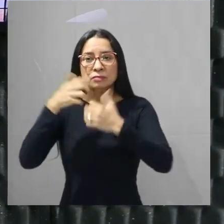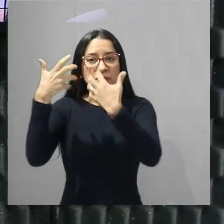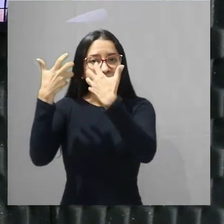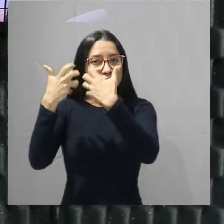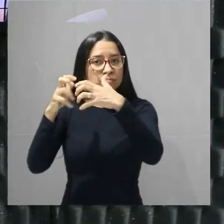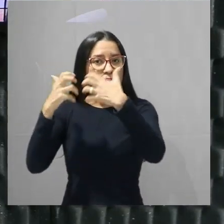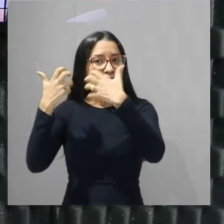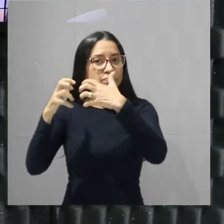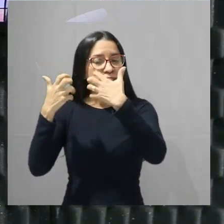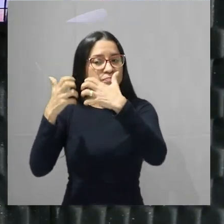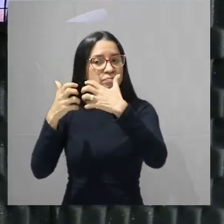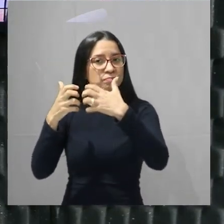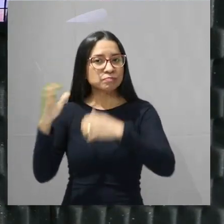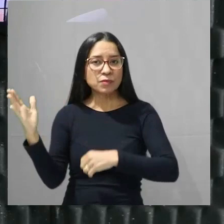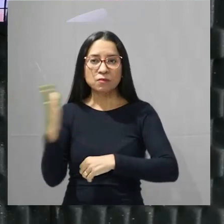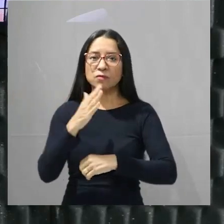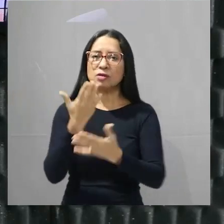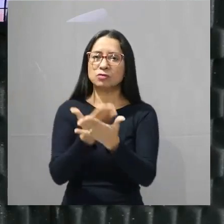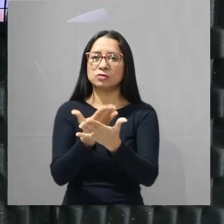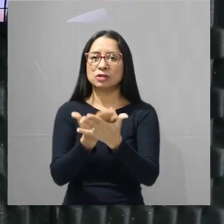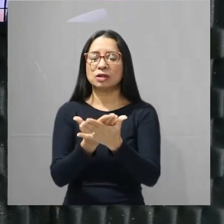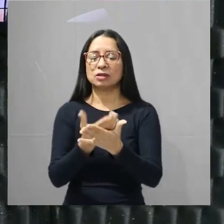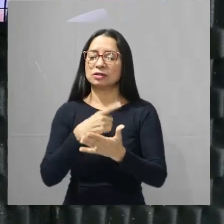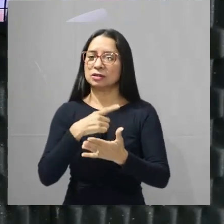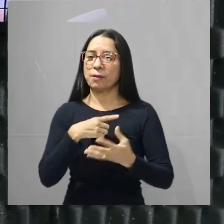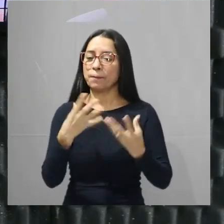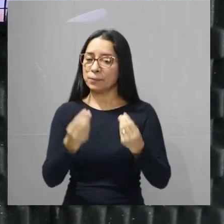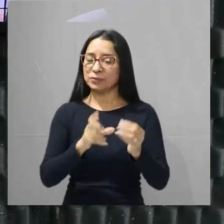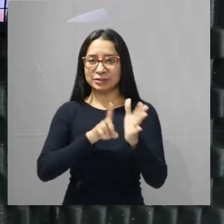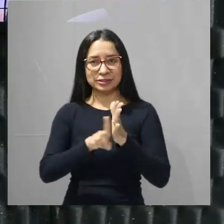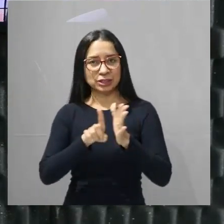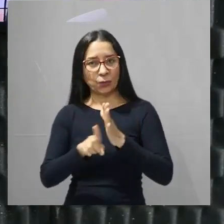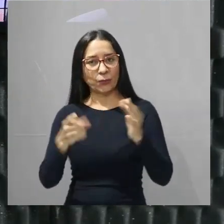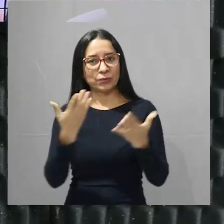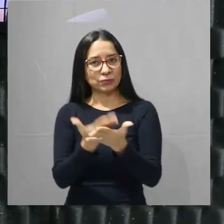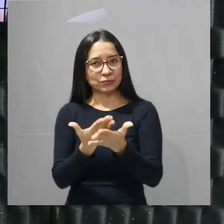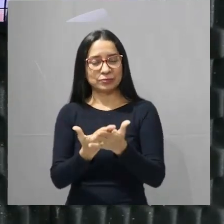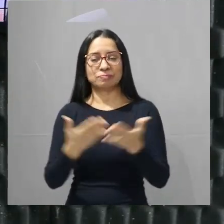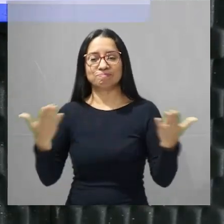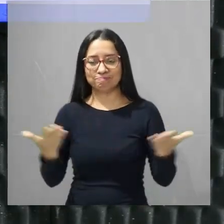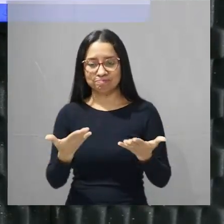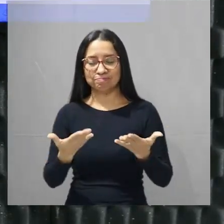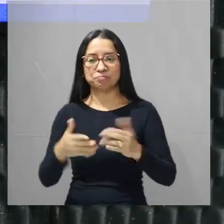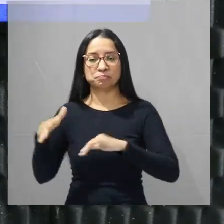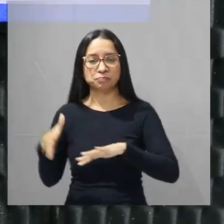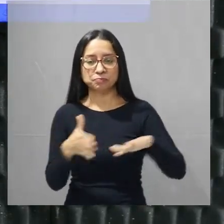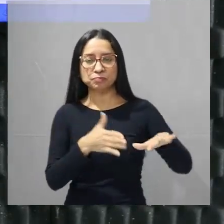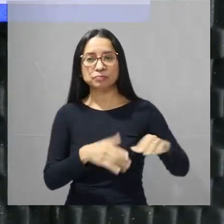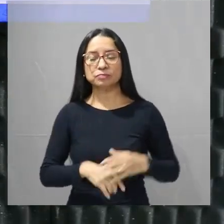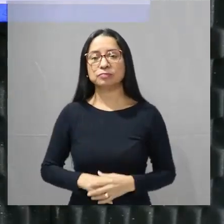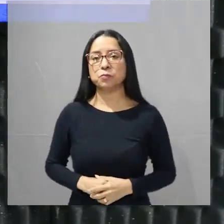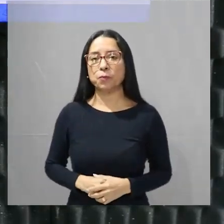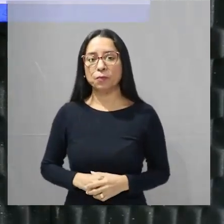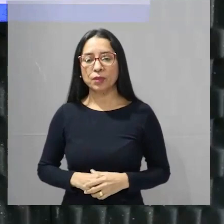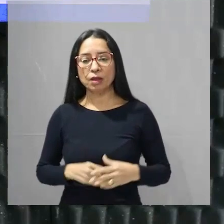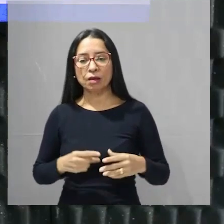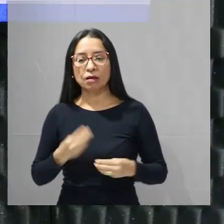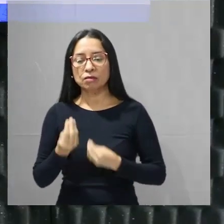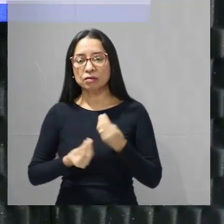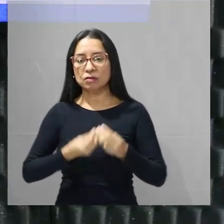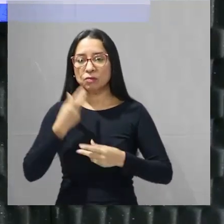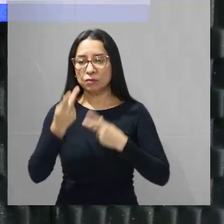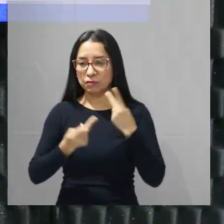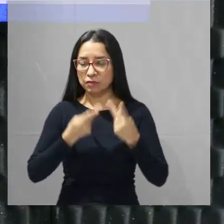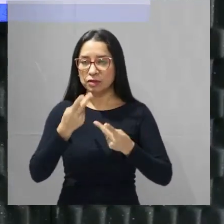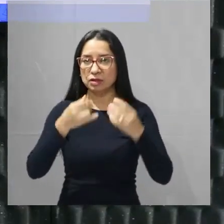Oxigênio o teu cérebro. Vamos para cima, porque tem muita questão aqui legal, bacana para a gente responder. Olha aí, ó, como eu já te falei, a gente